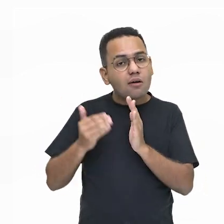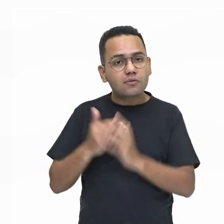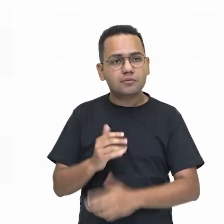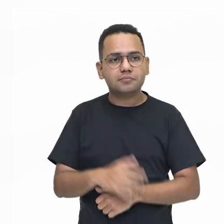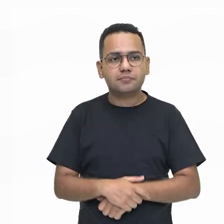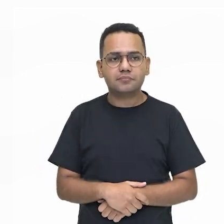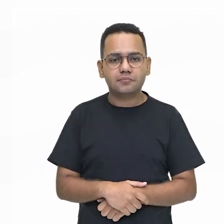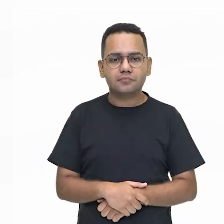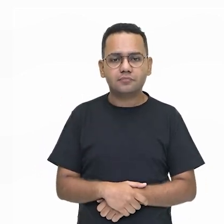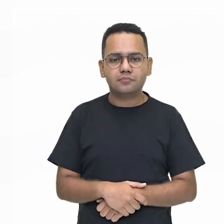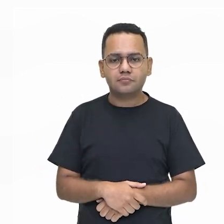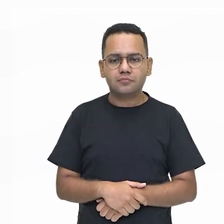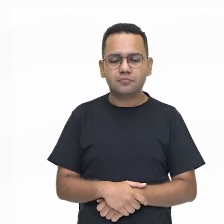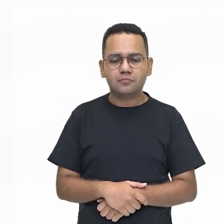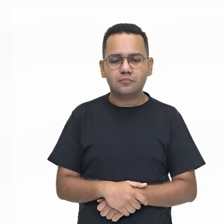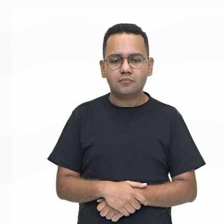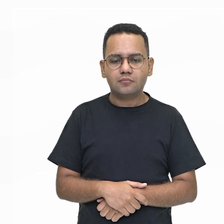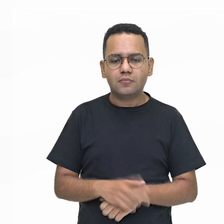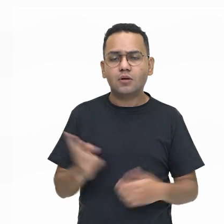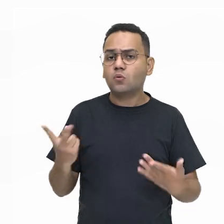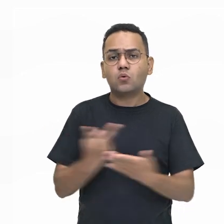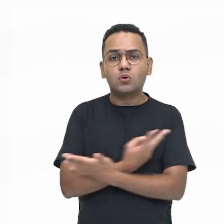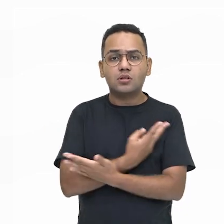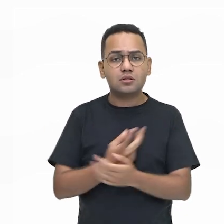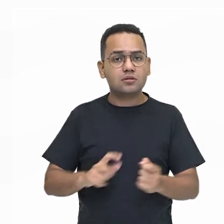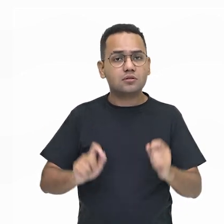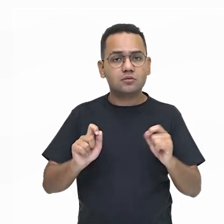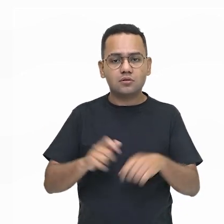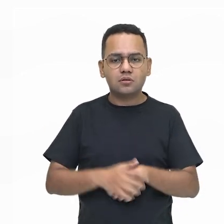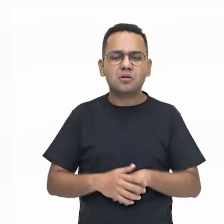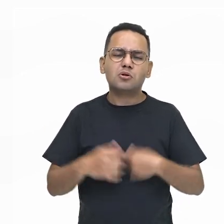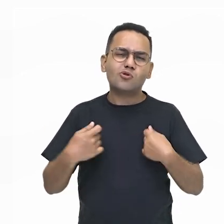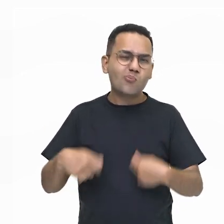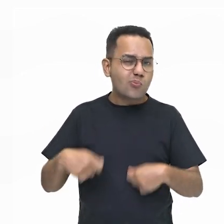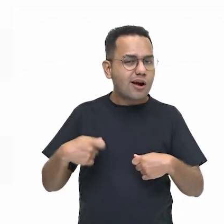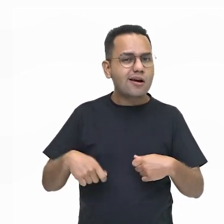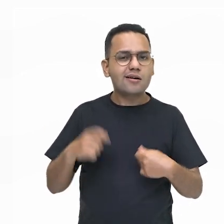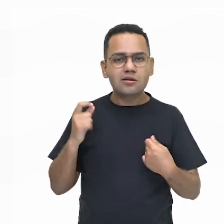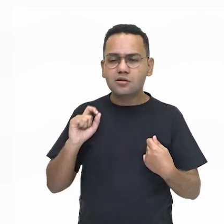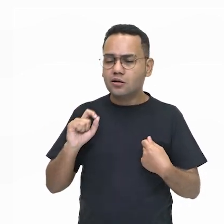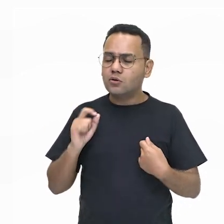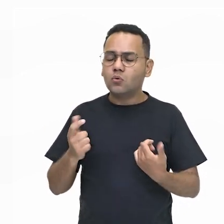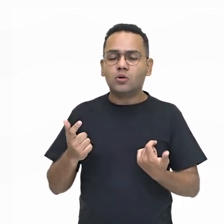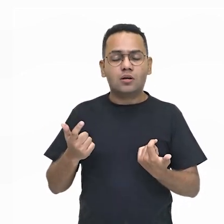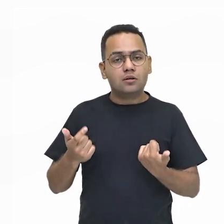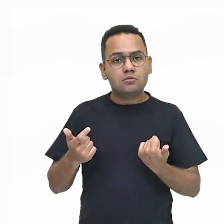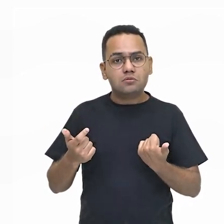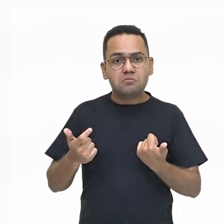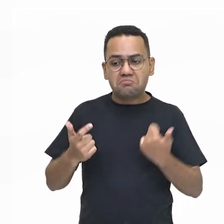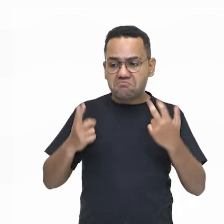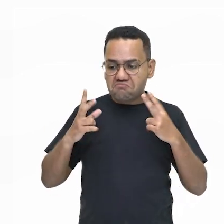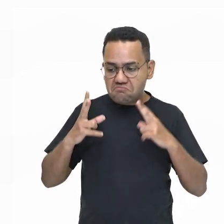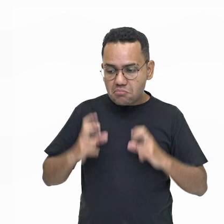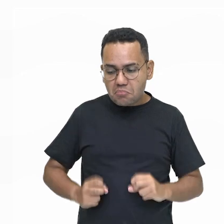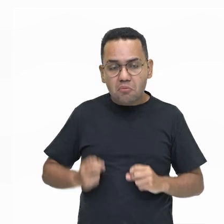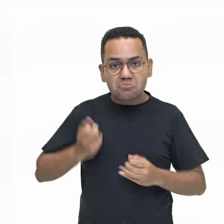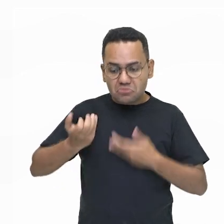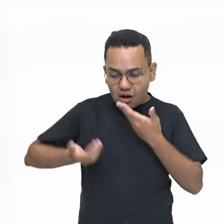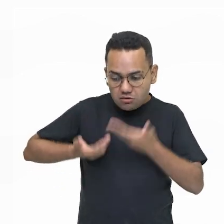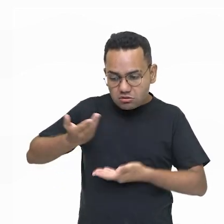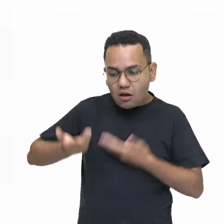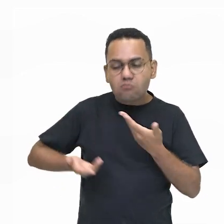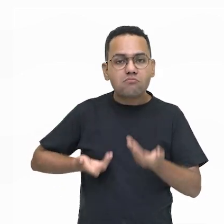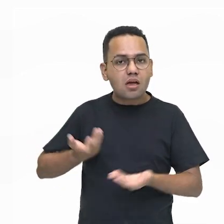já vai precisar fazer hemodiálise, né? Para poder filtrar o sangue de forma artificial